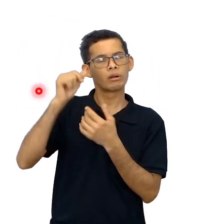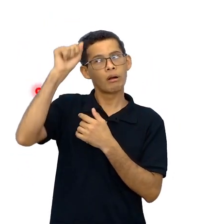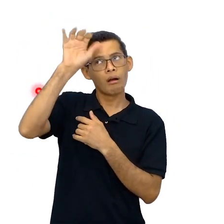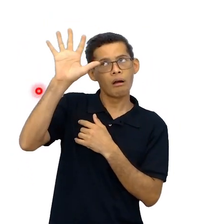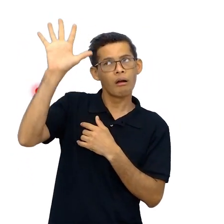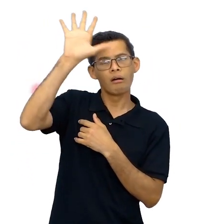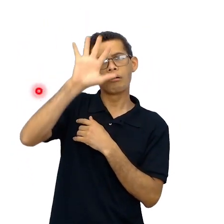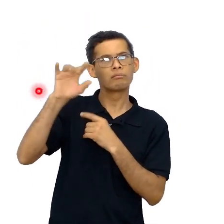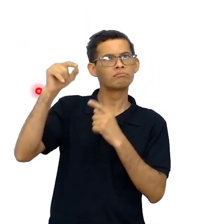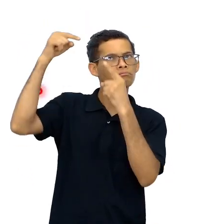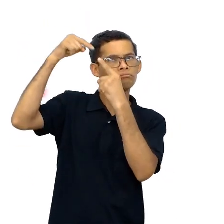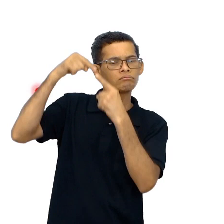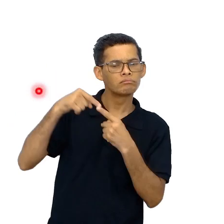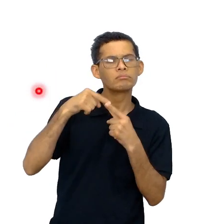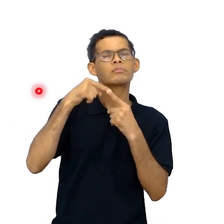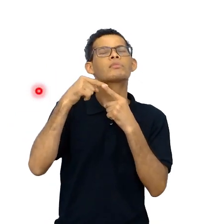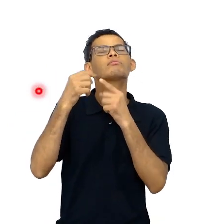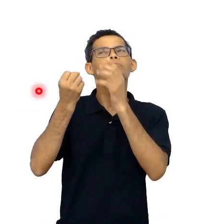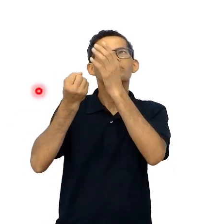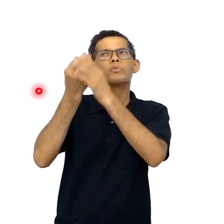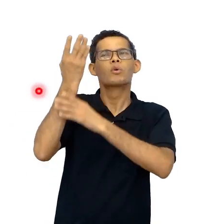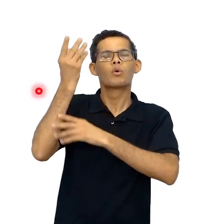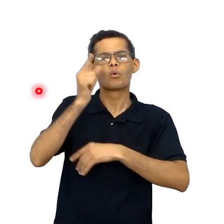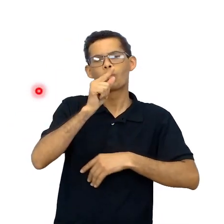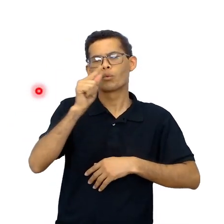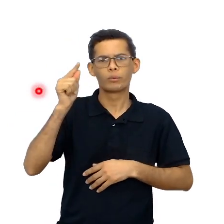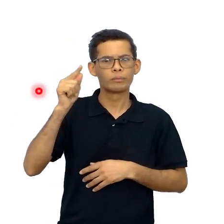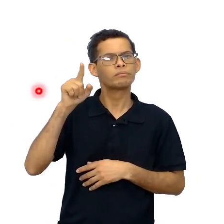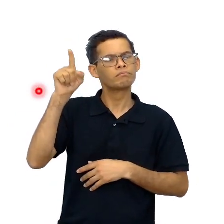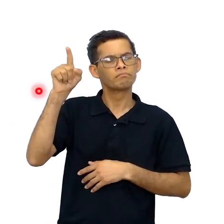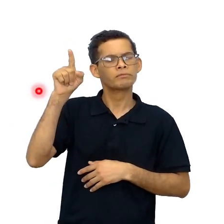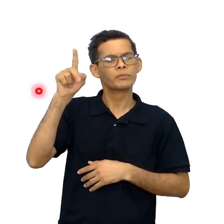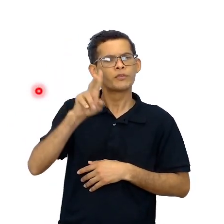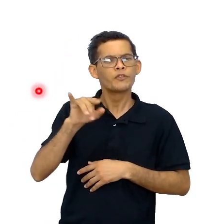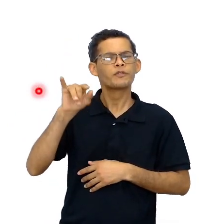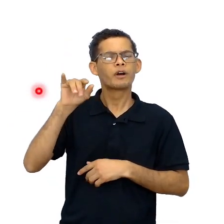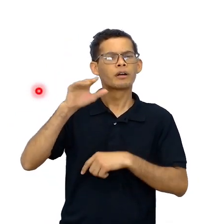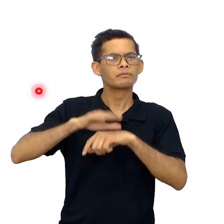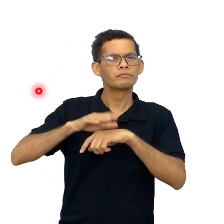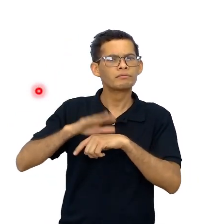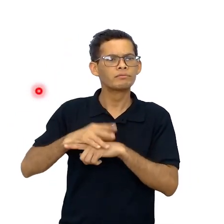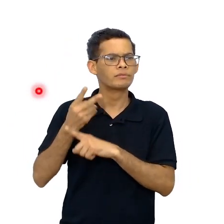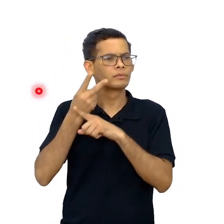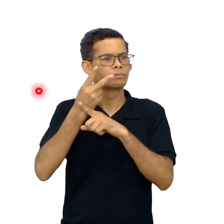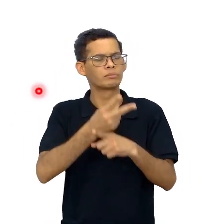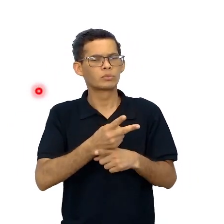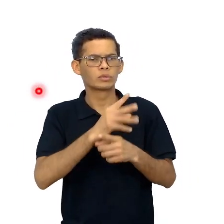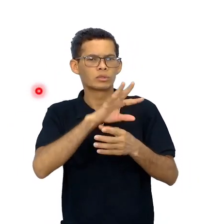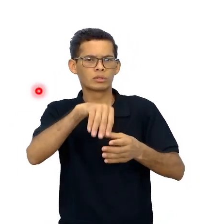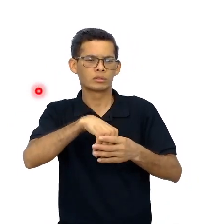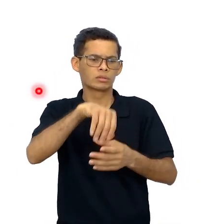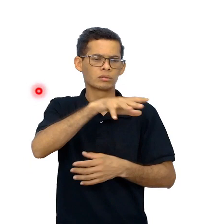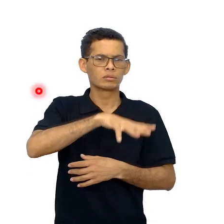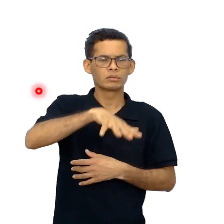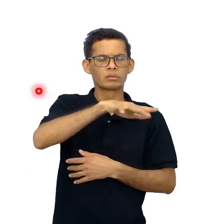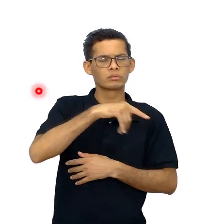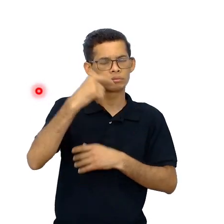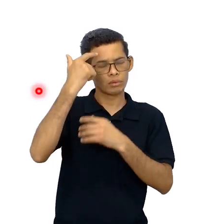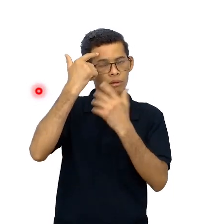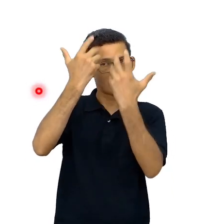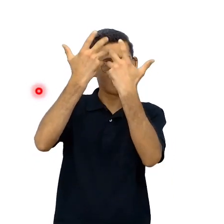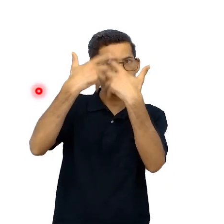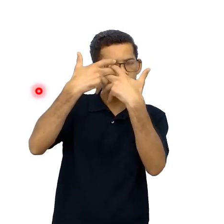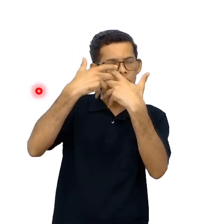imagens mentais, ao formar essas imagens mentais, ele vai buscar dentro do cérebro, né,